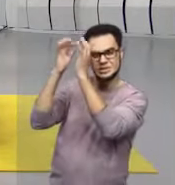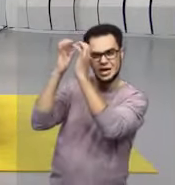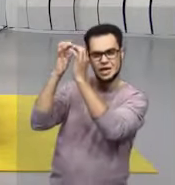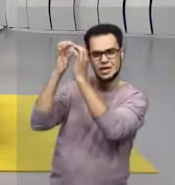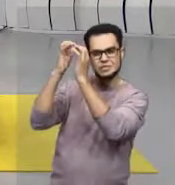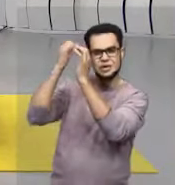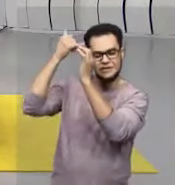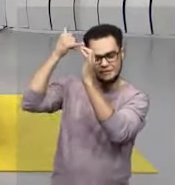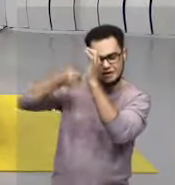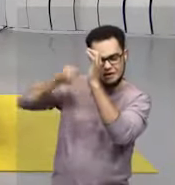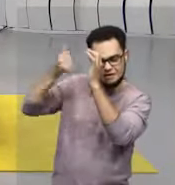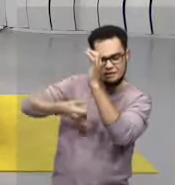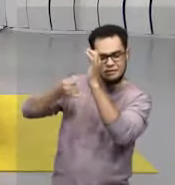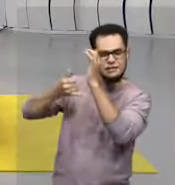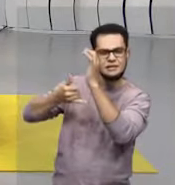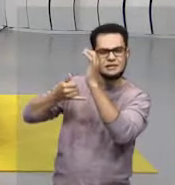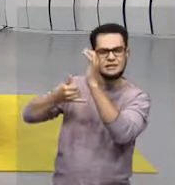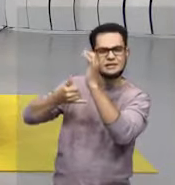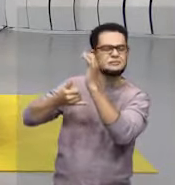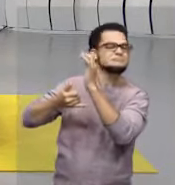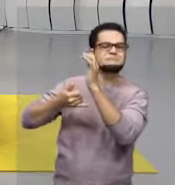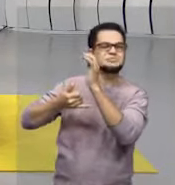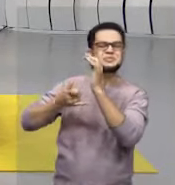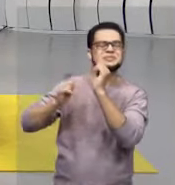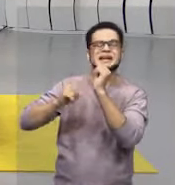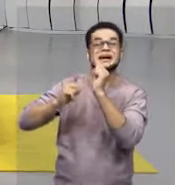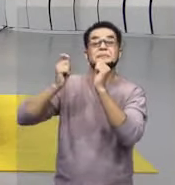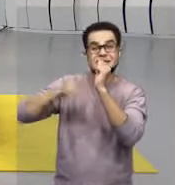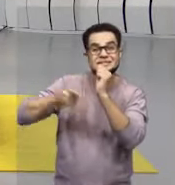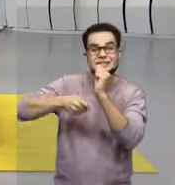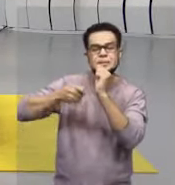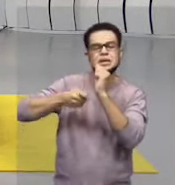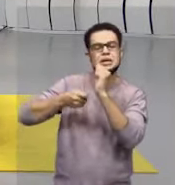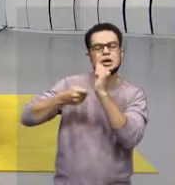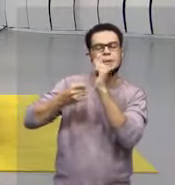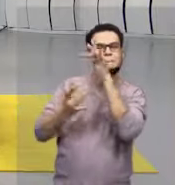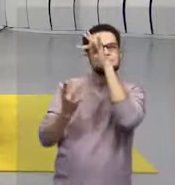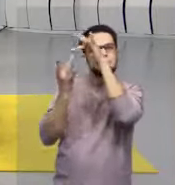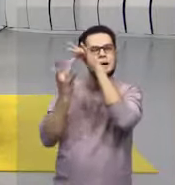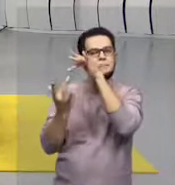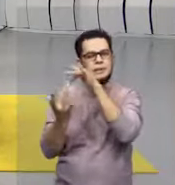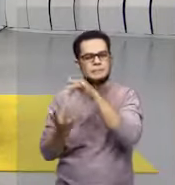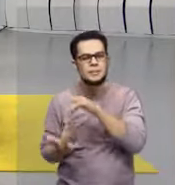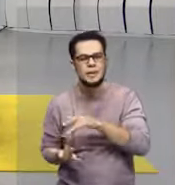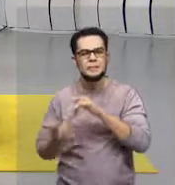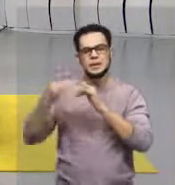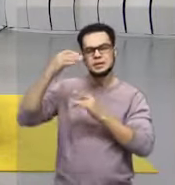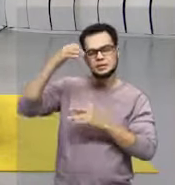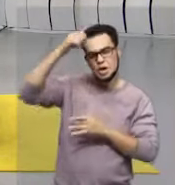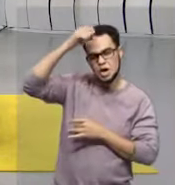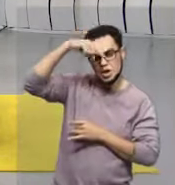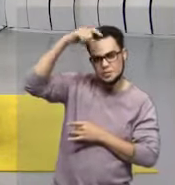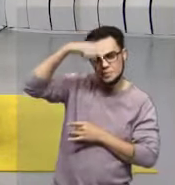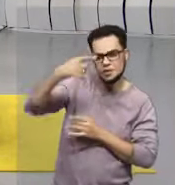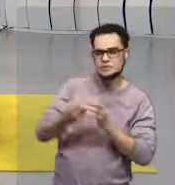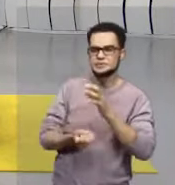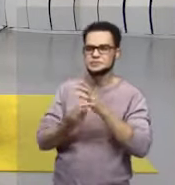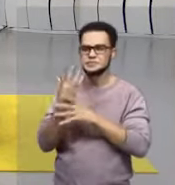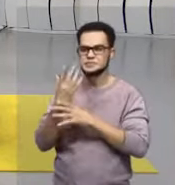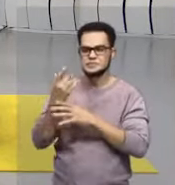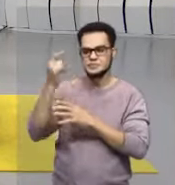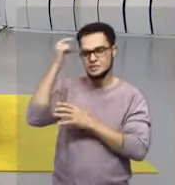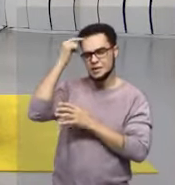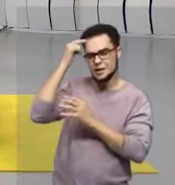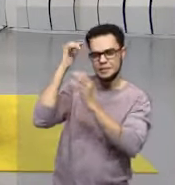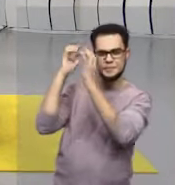tem isso. Tem que ser uma comunicação química. Então, hormônios são produzidos na hipófise, que fica na